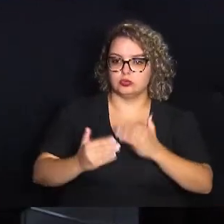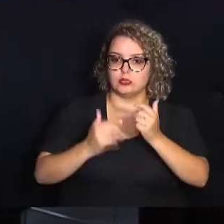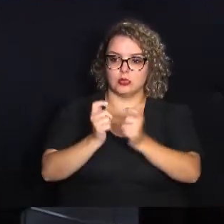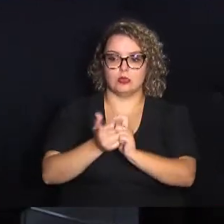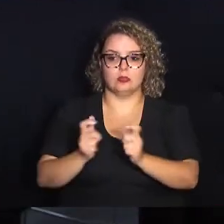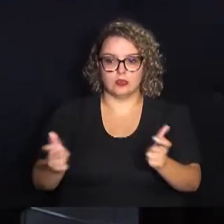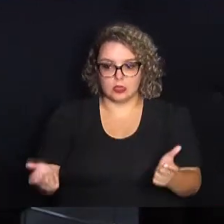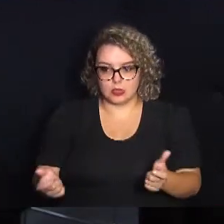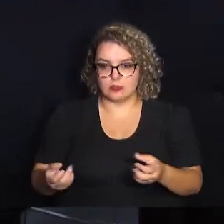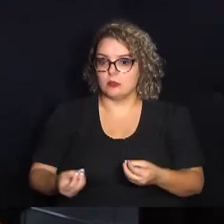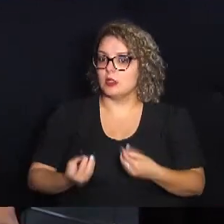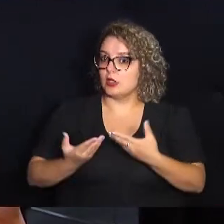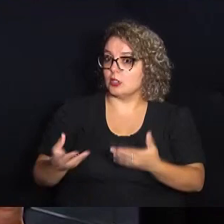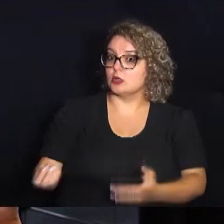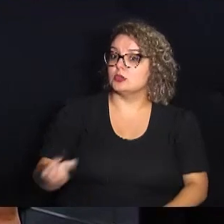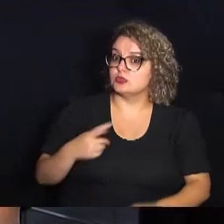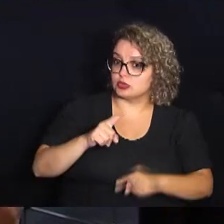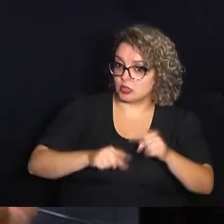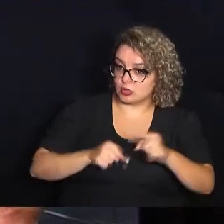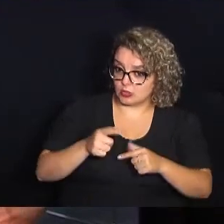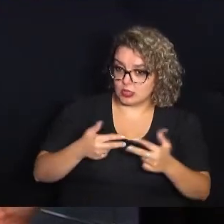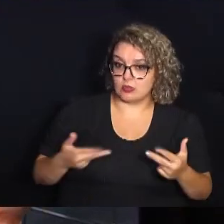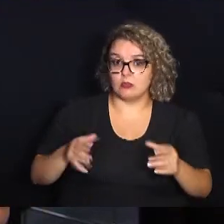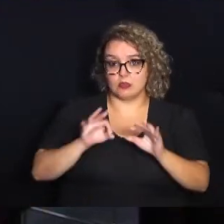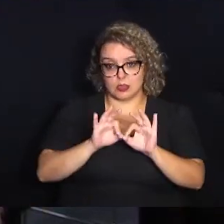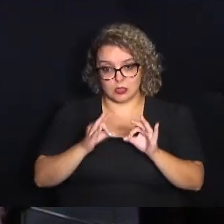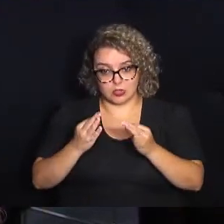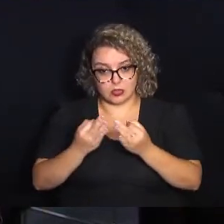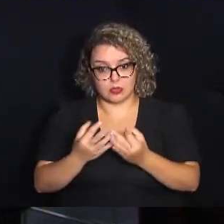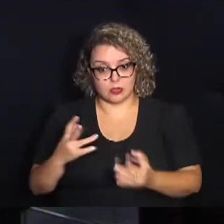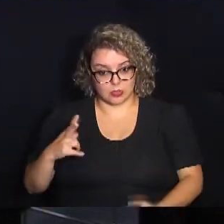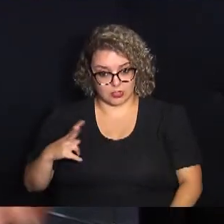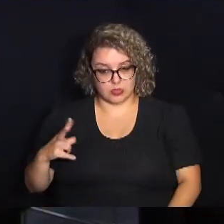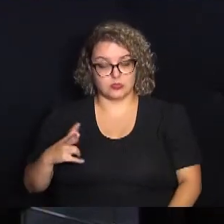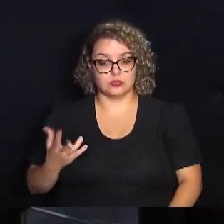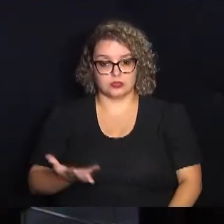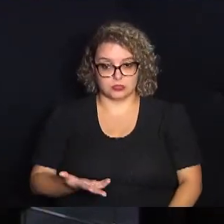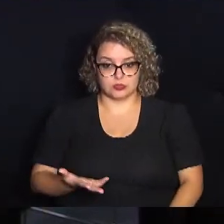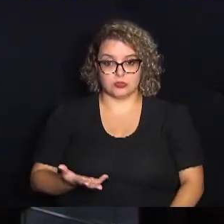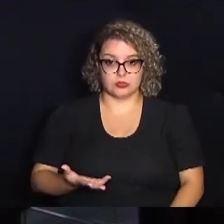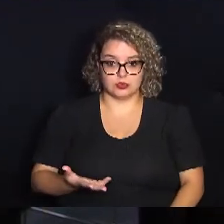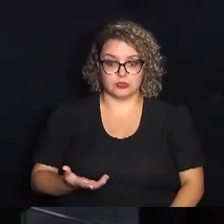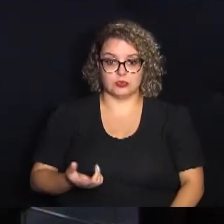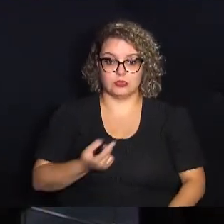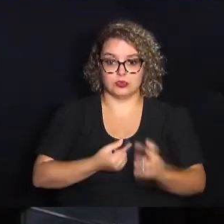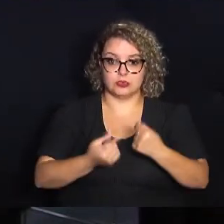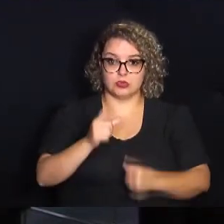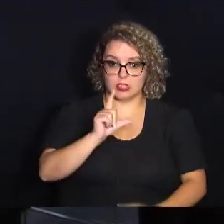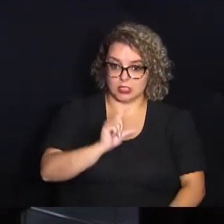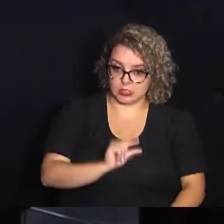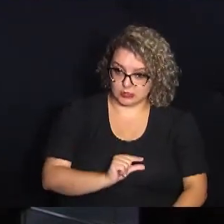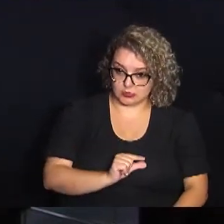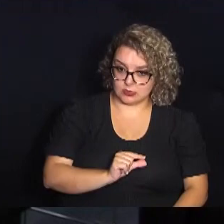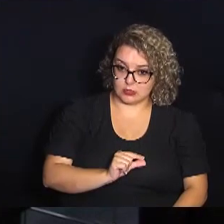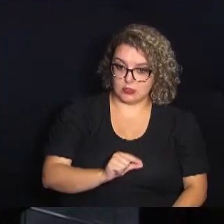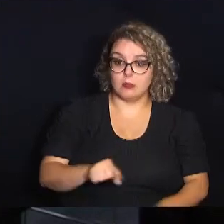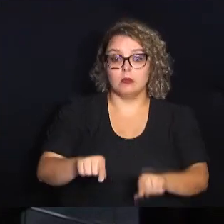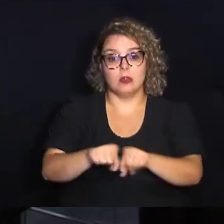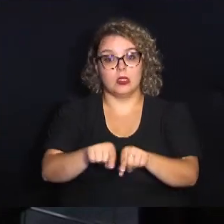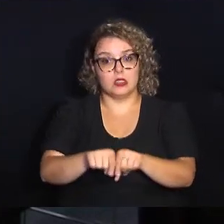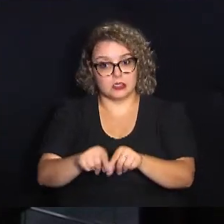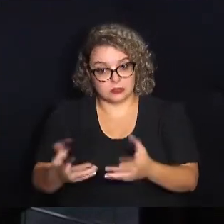evoluindo eh seja na oferta de Novos Produtos para as famílias em particular das de baixa renda né